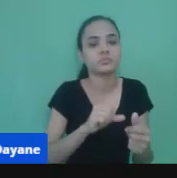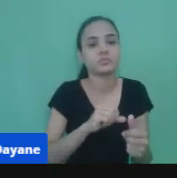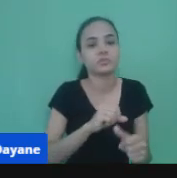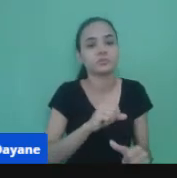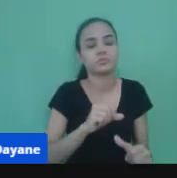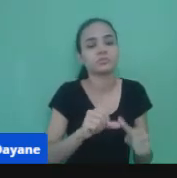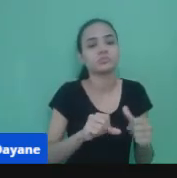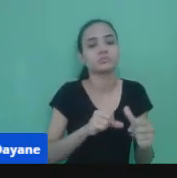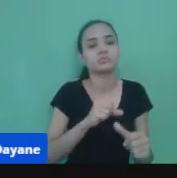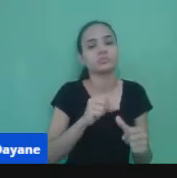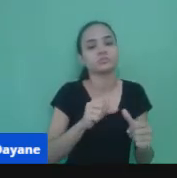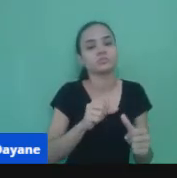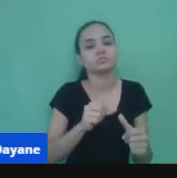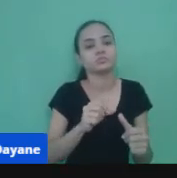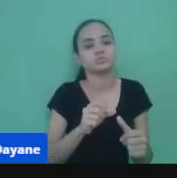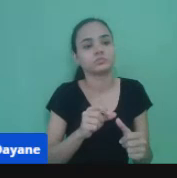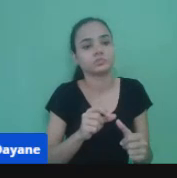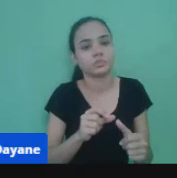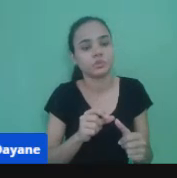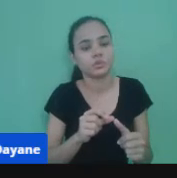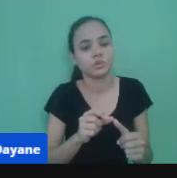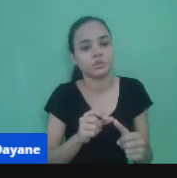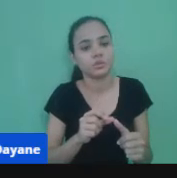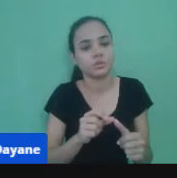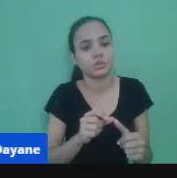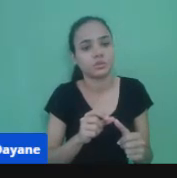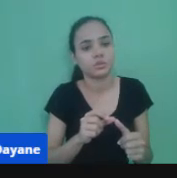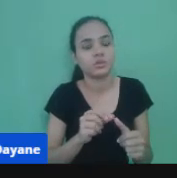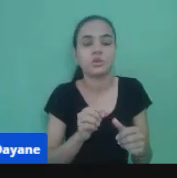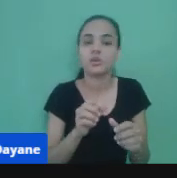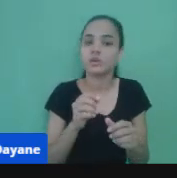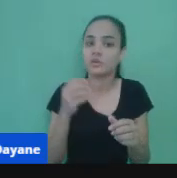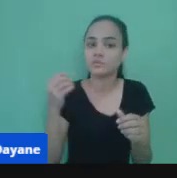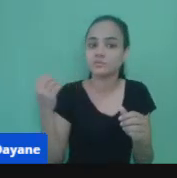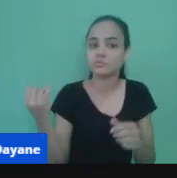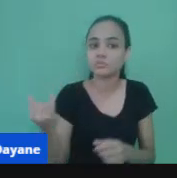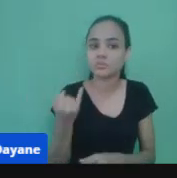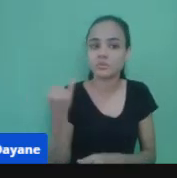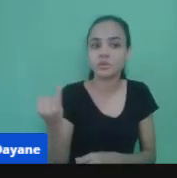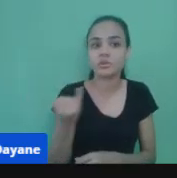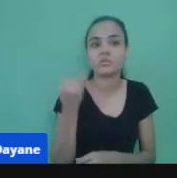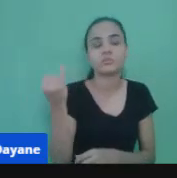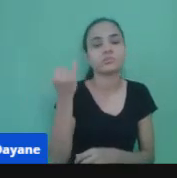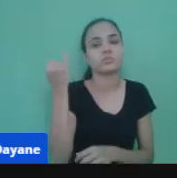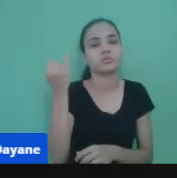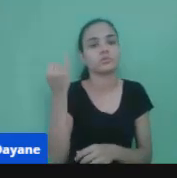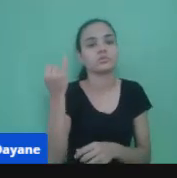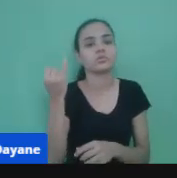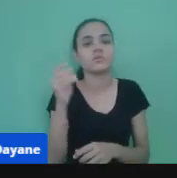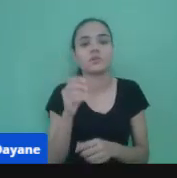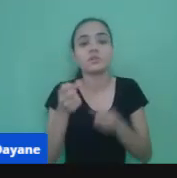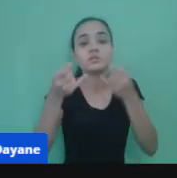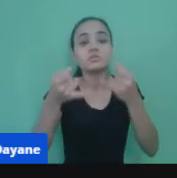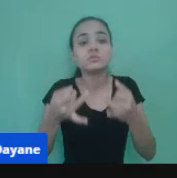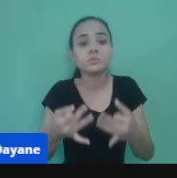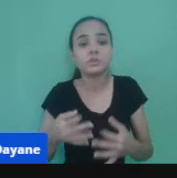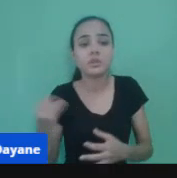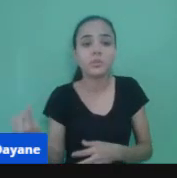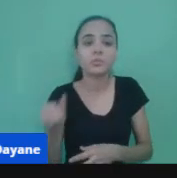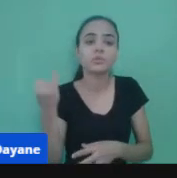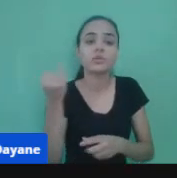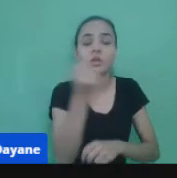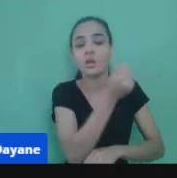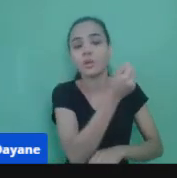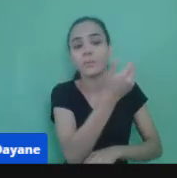o documentário ele fala da importância das vias fluviais, da mudança na paisagem urbana daquela cidade. Ele mostra